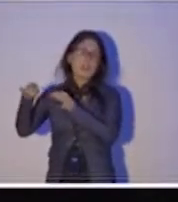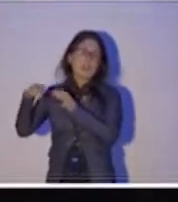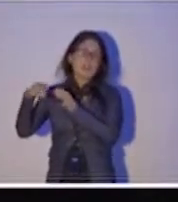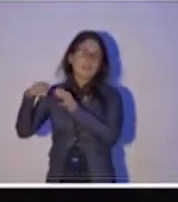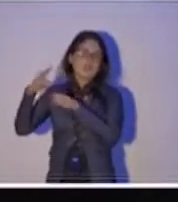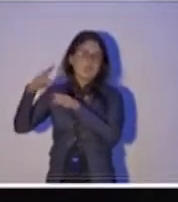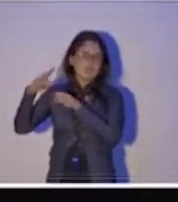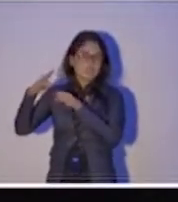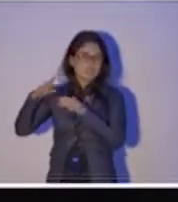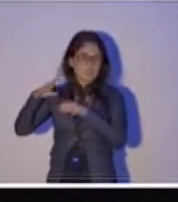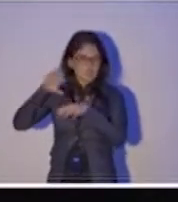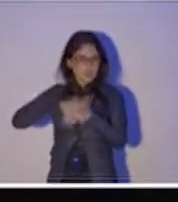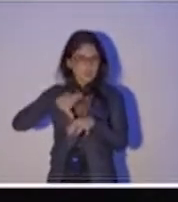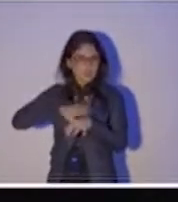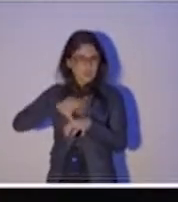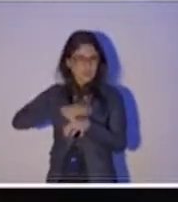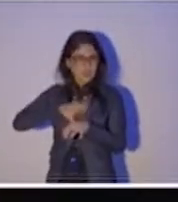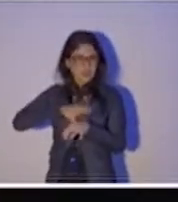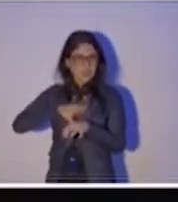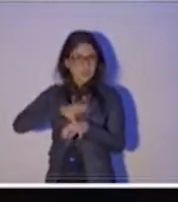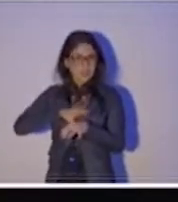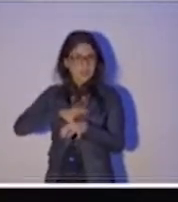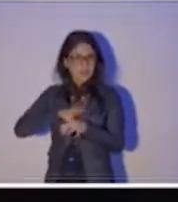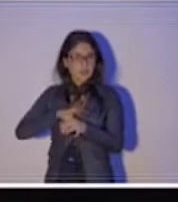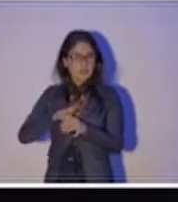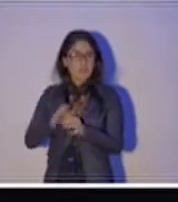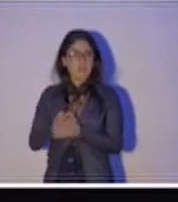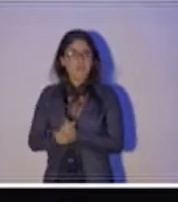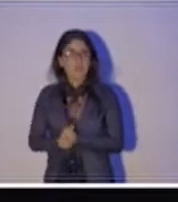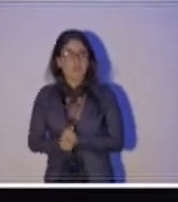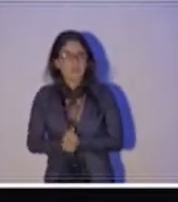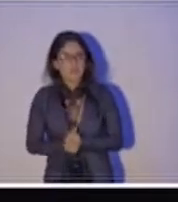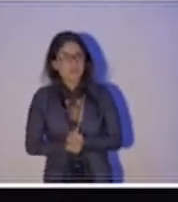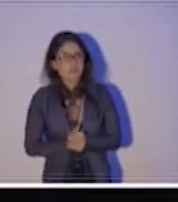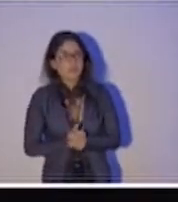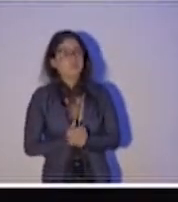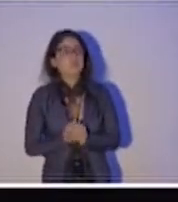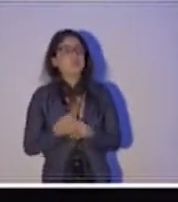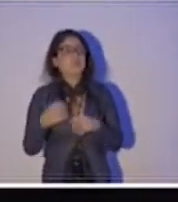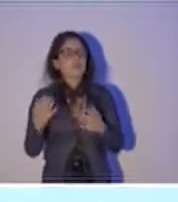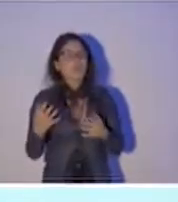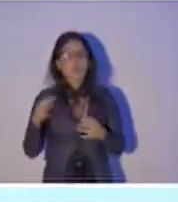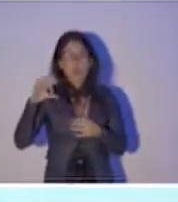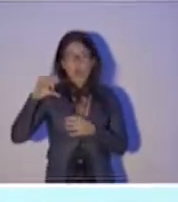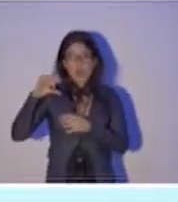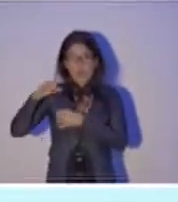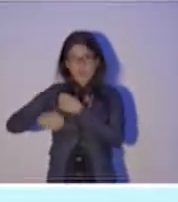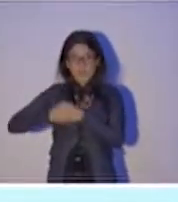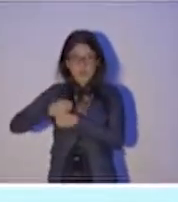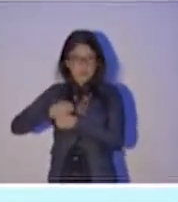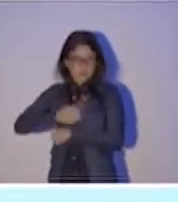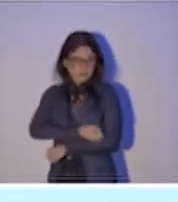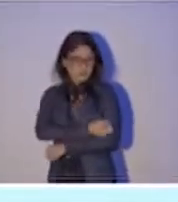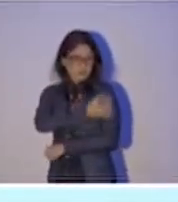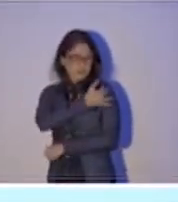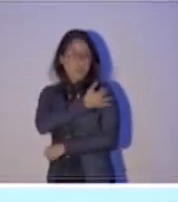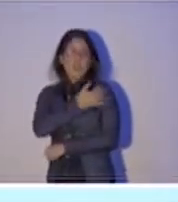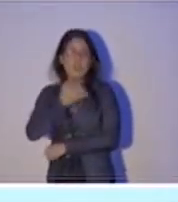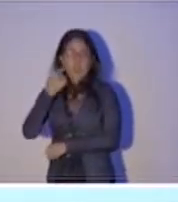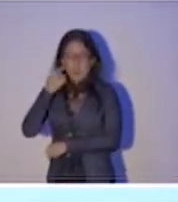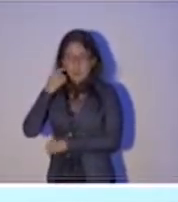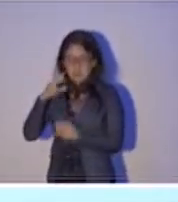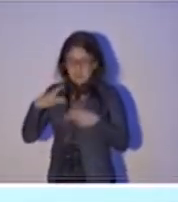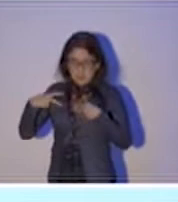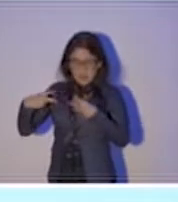E durante esses 9 anos que se passaram, eu vi a minha evolução, vi a evolução de muitos colegas